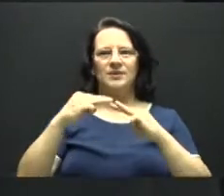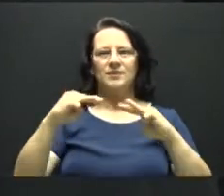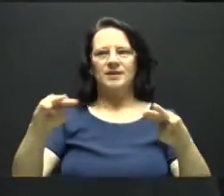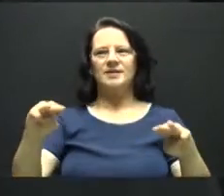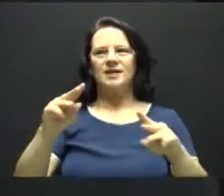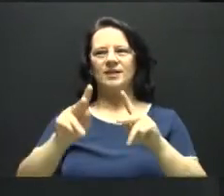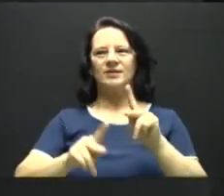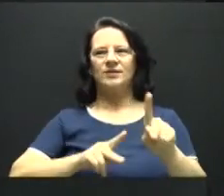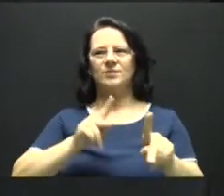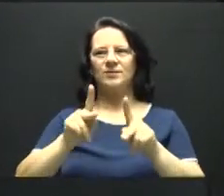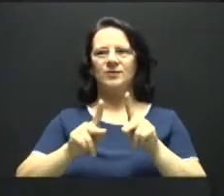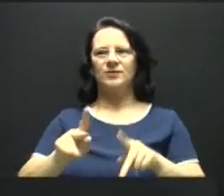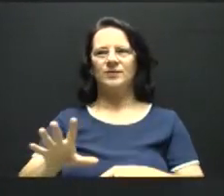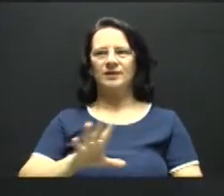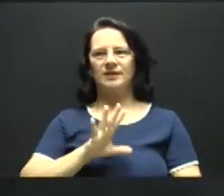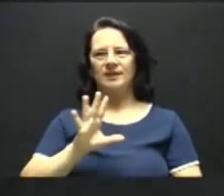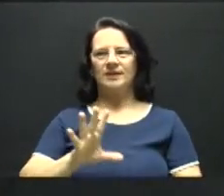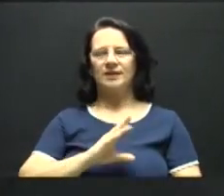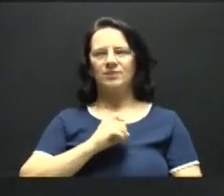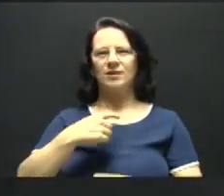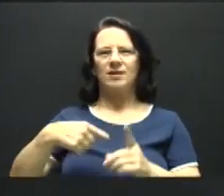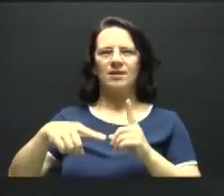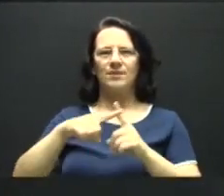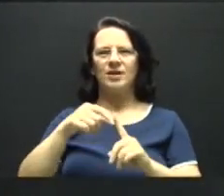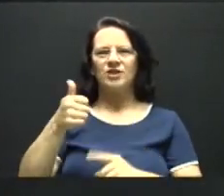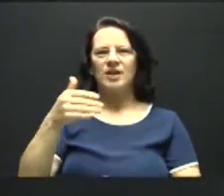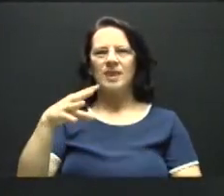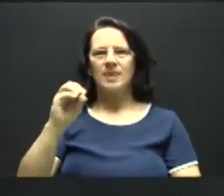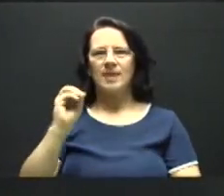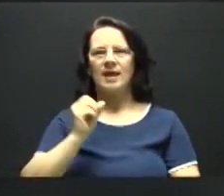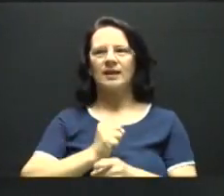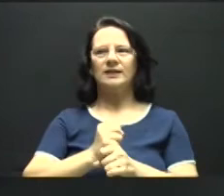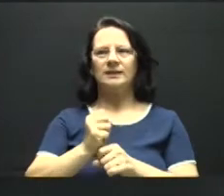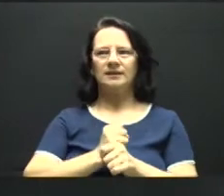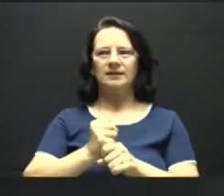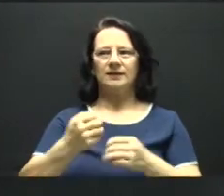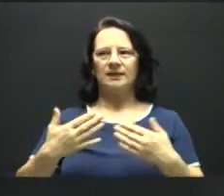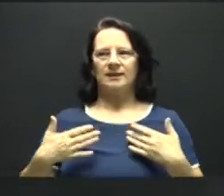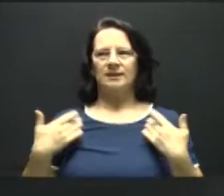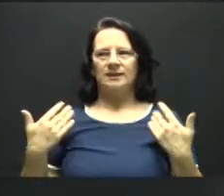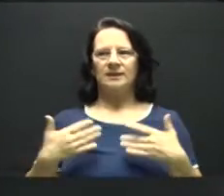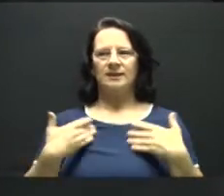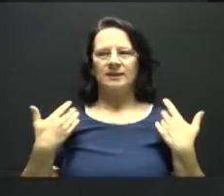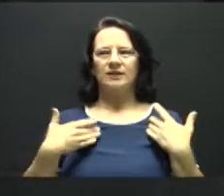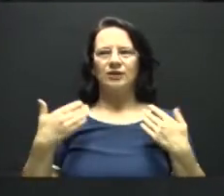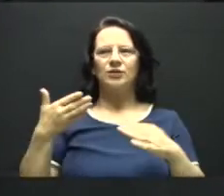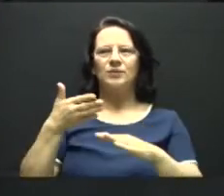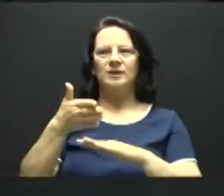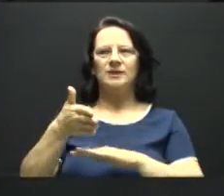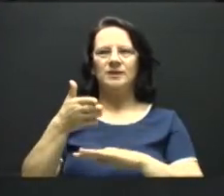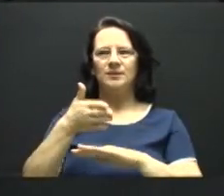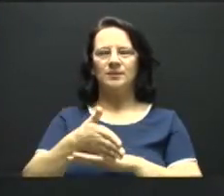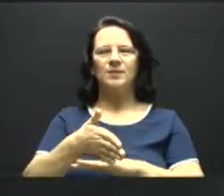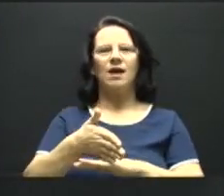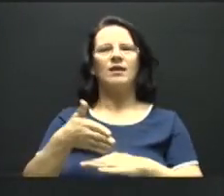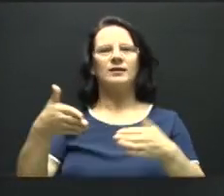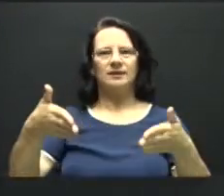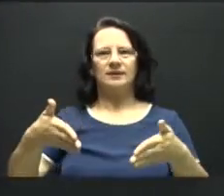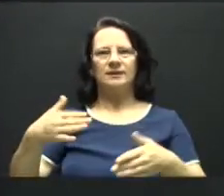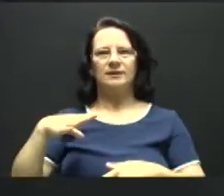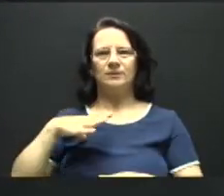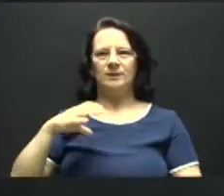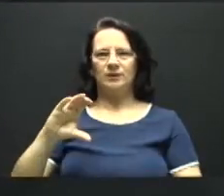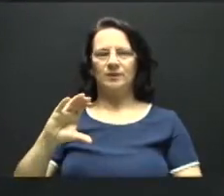batente que eu tanto amo trabalho aqui há mais de dez anos tenho a alegria de participar da história desse município